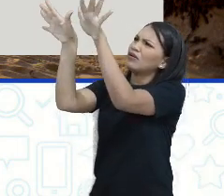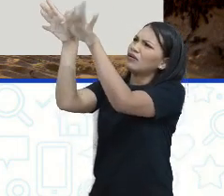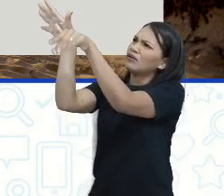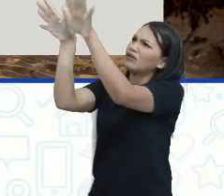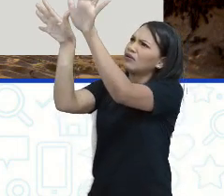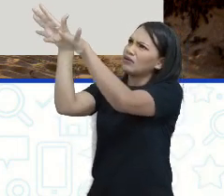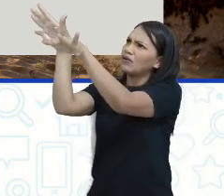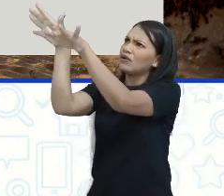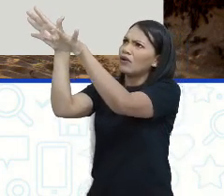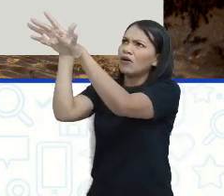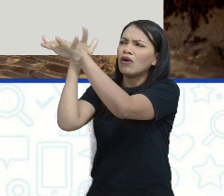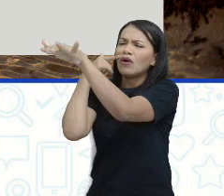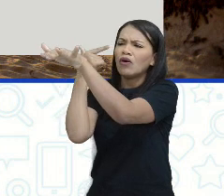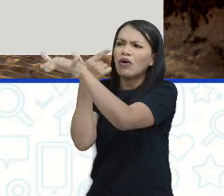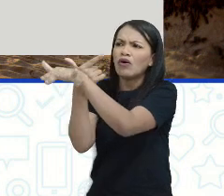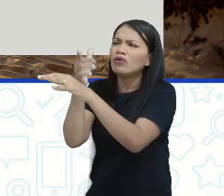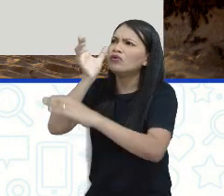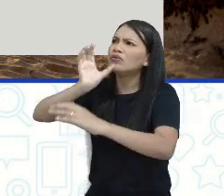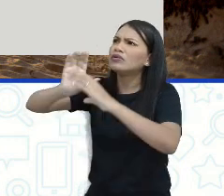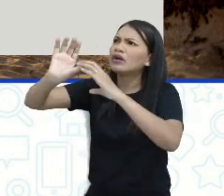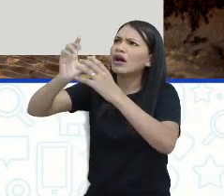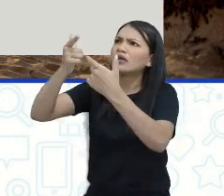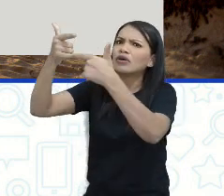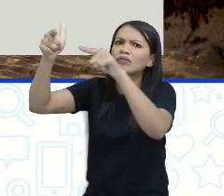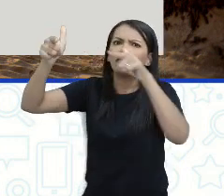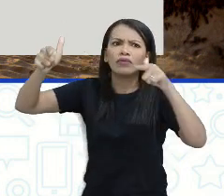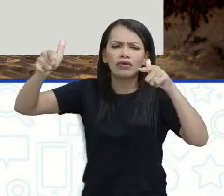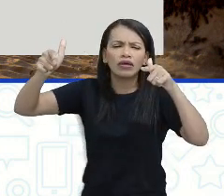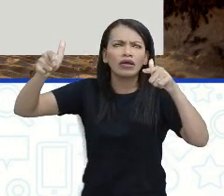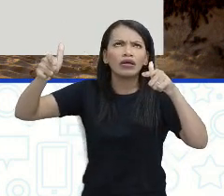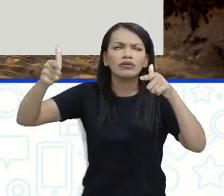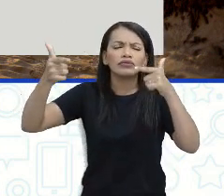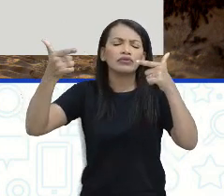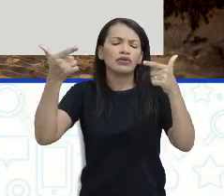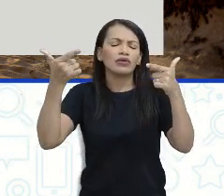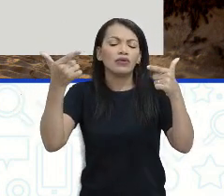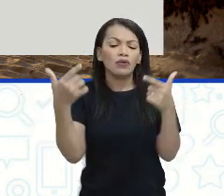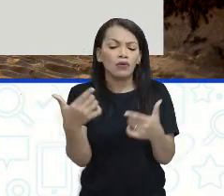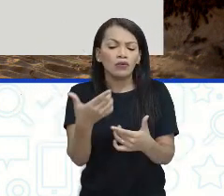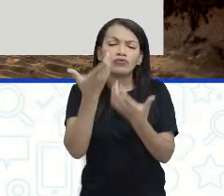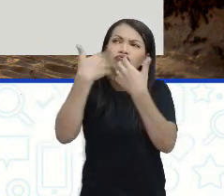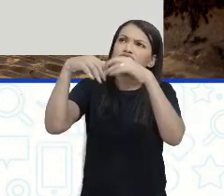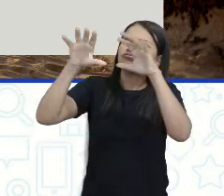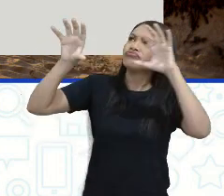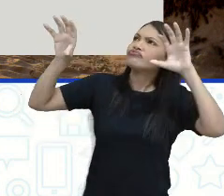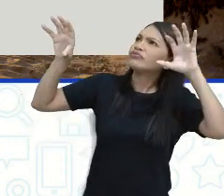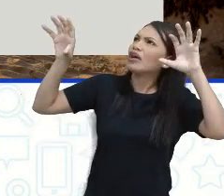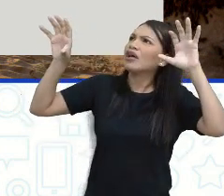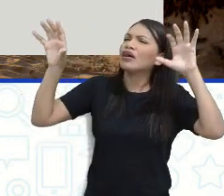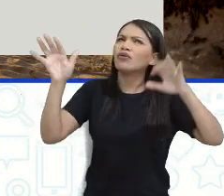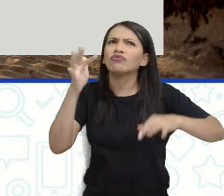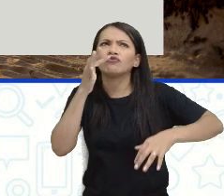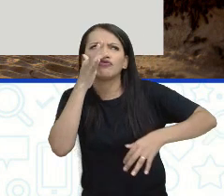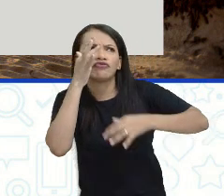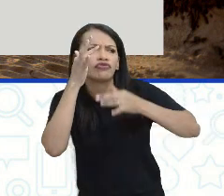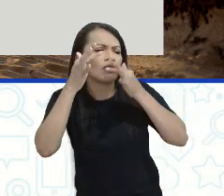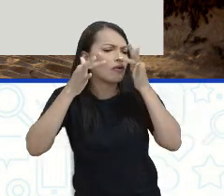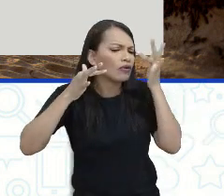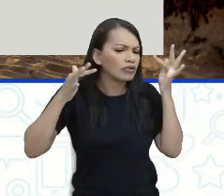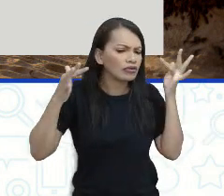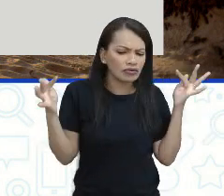um outro canto. O céu cintila sobre flores úmidas, vozes na mata e o maior